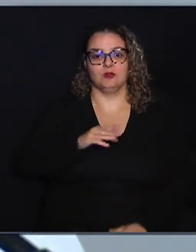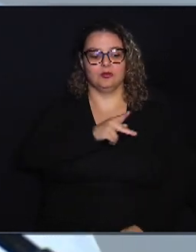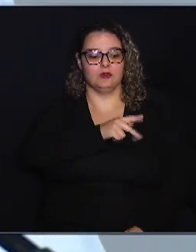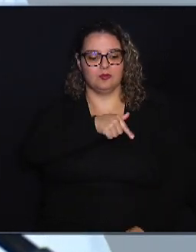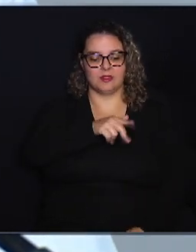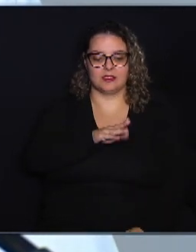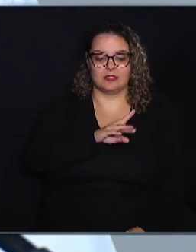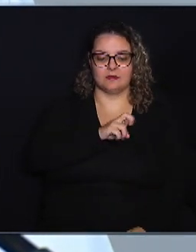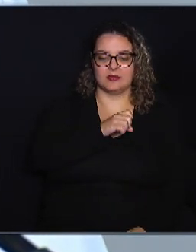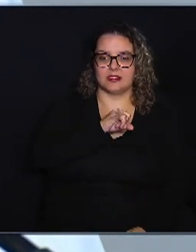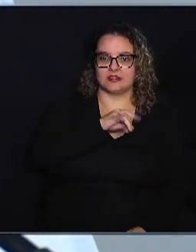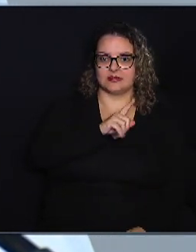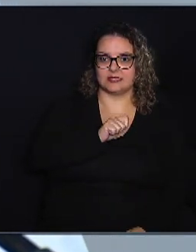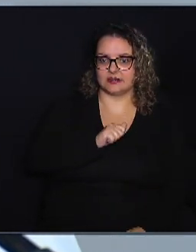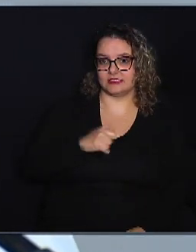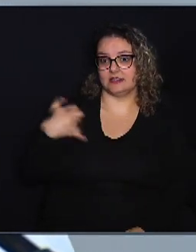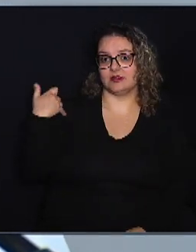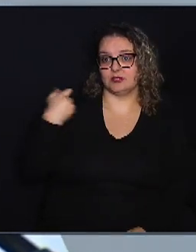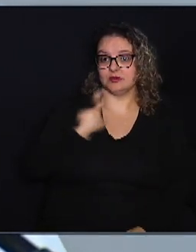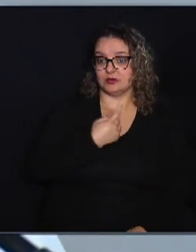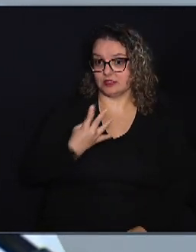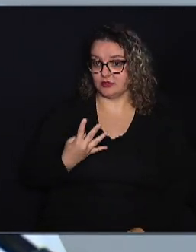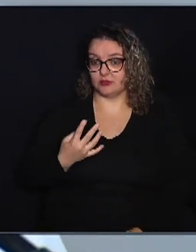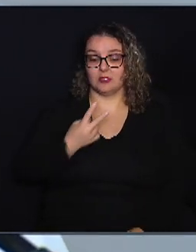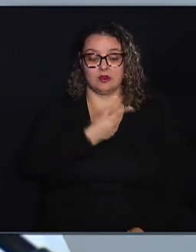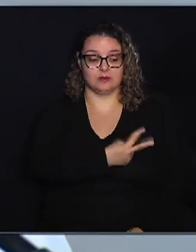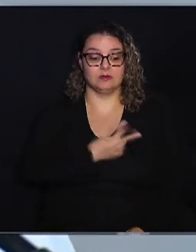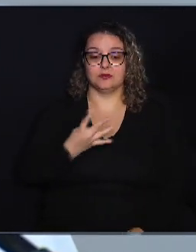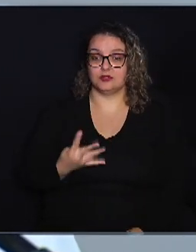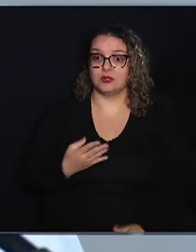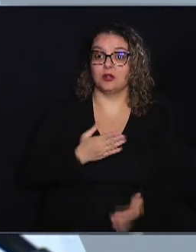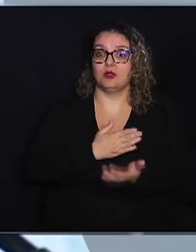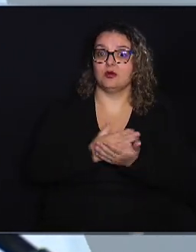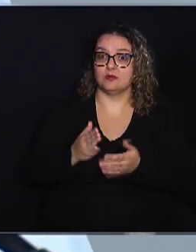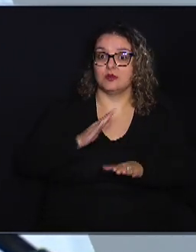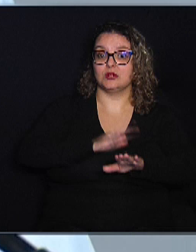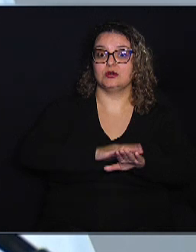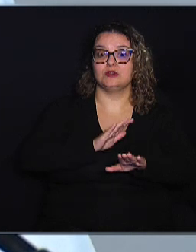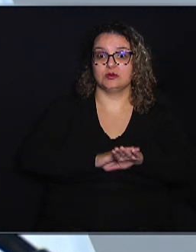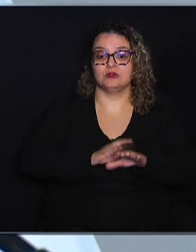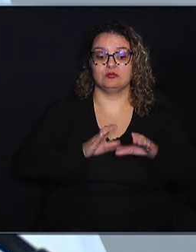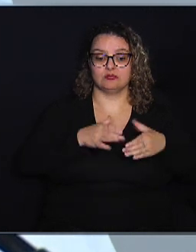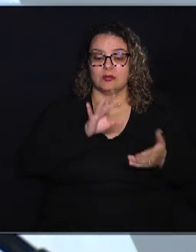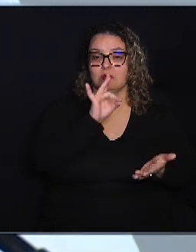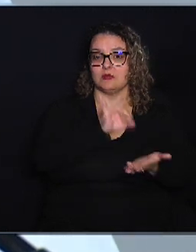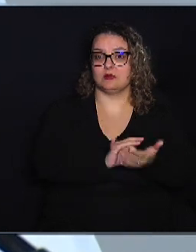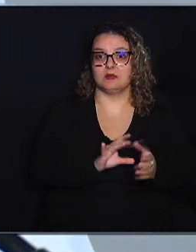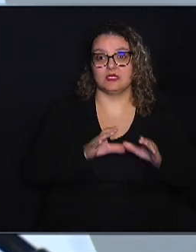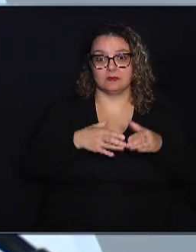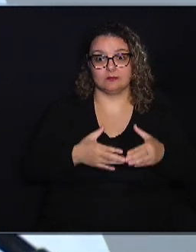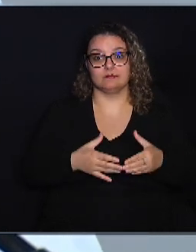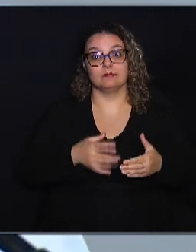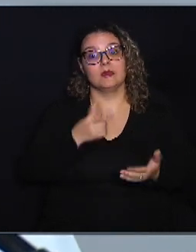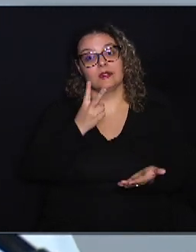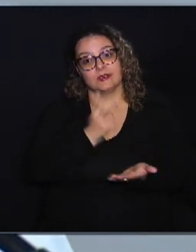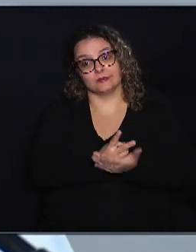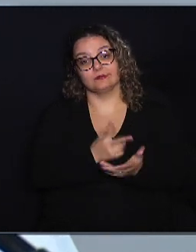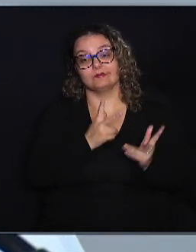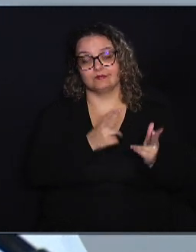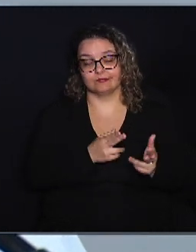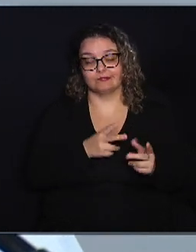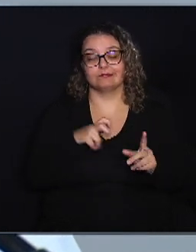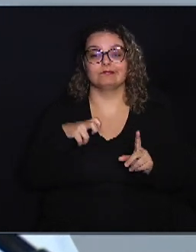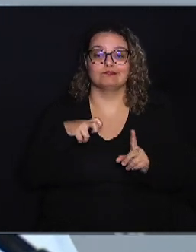Clube aos 14 anos de idade. Aos 24, começou a atuar no time principal da equipe e, na mesma época, em